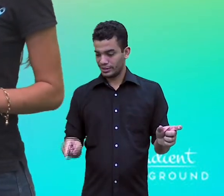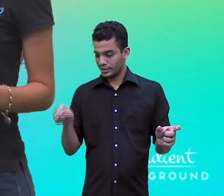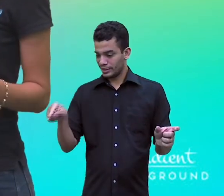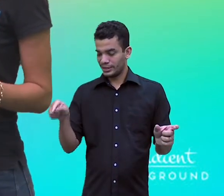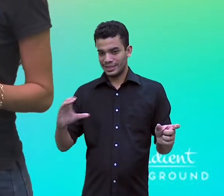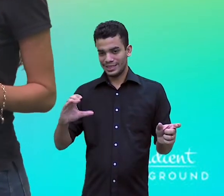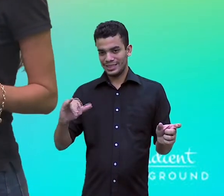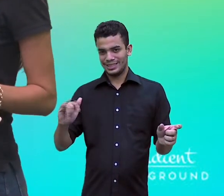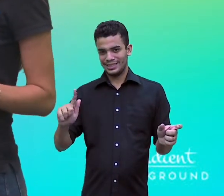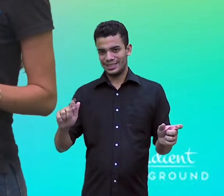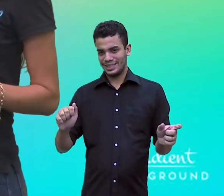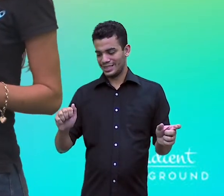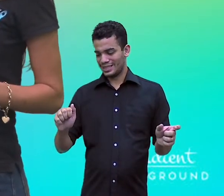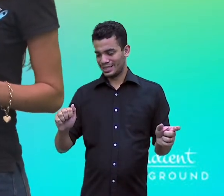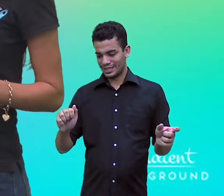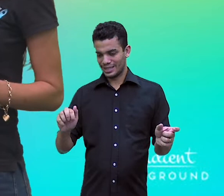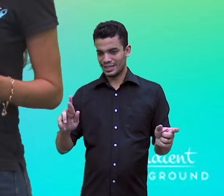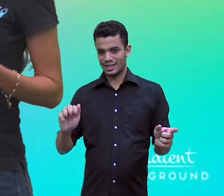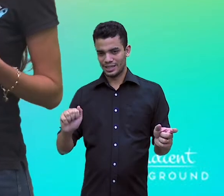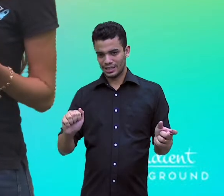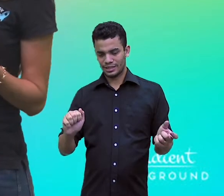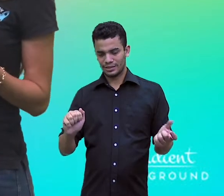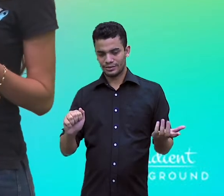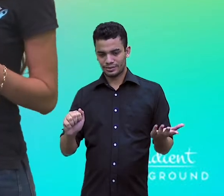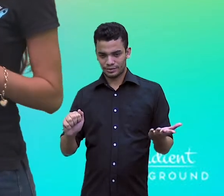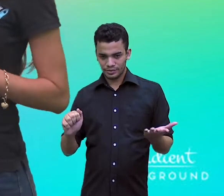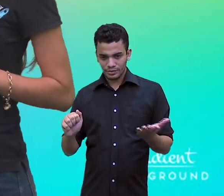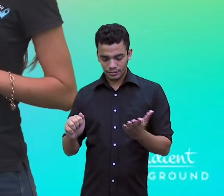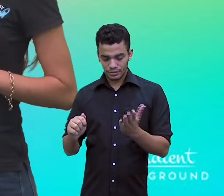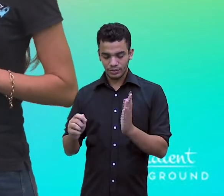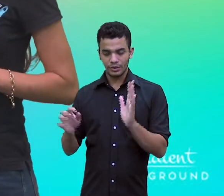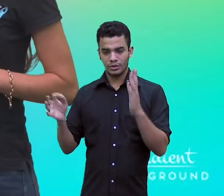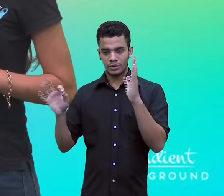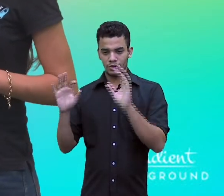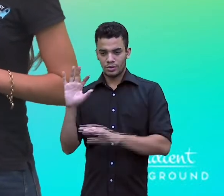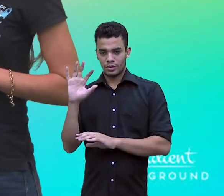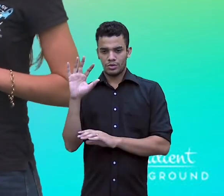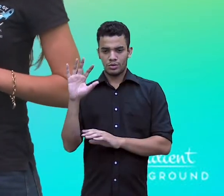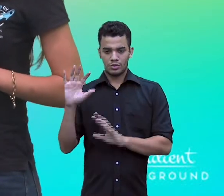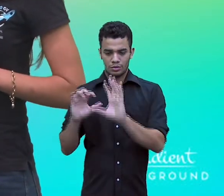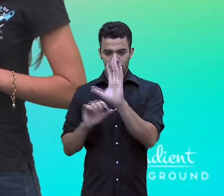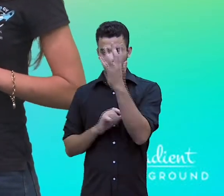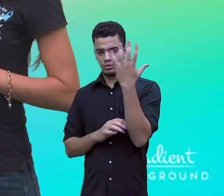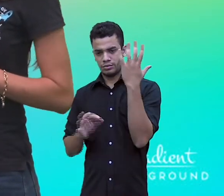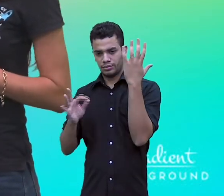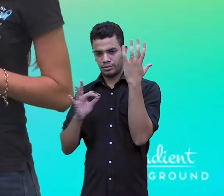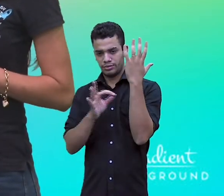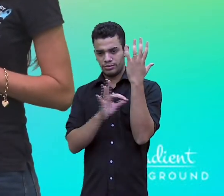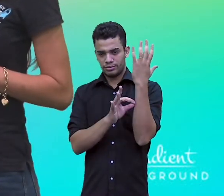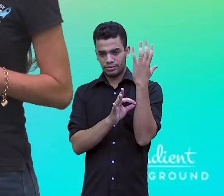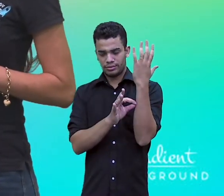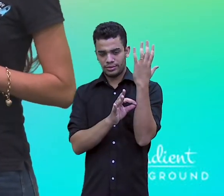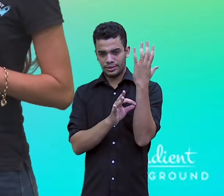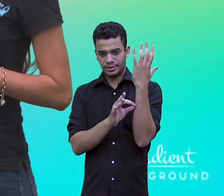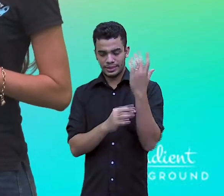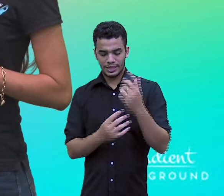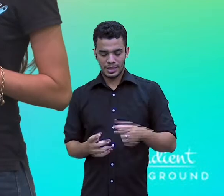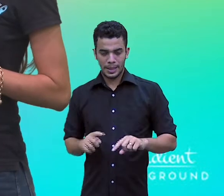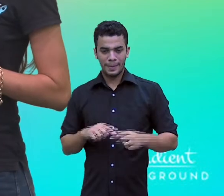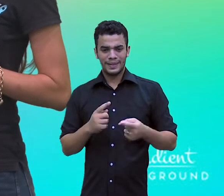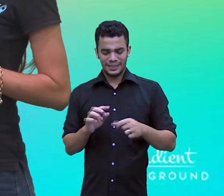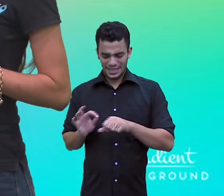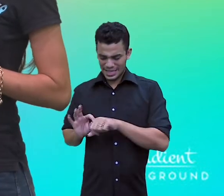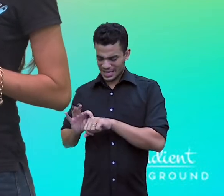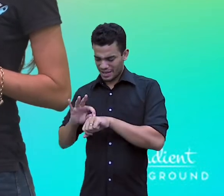formiga. Vamos identificá-las? Quais ações praticou a formiga? Ela